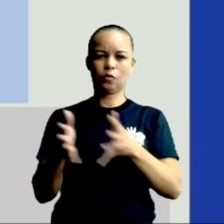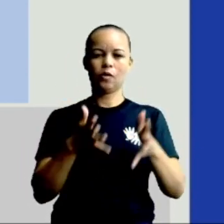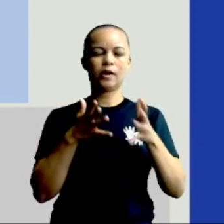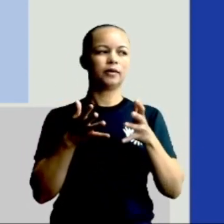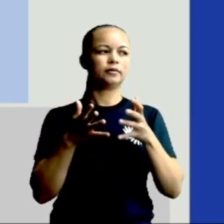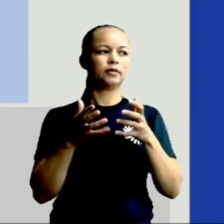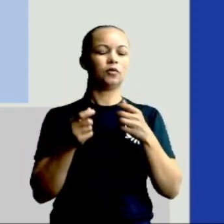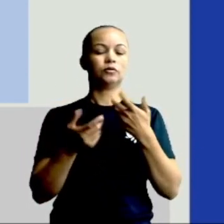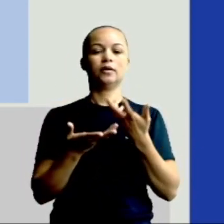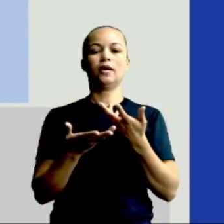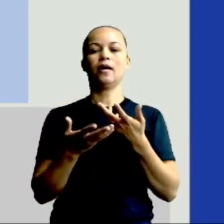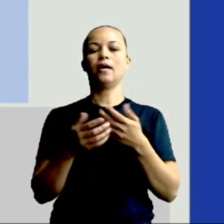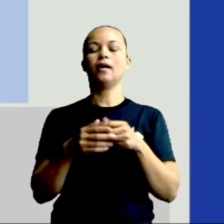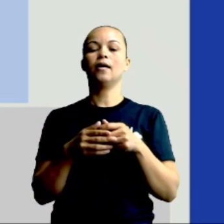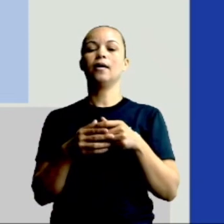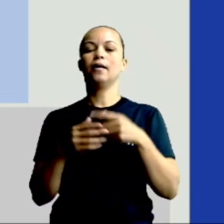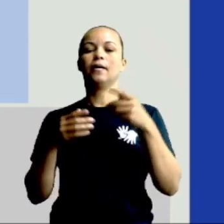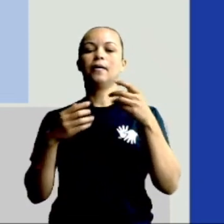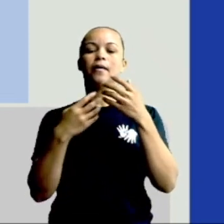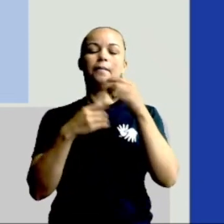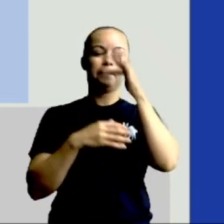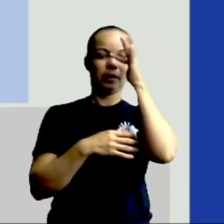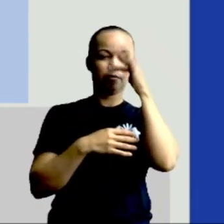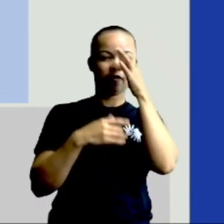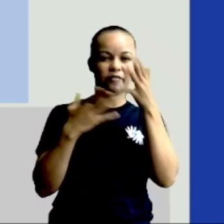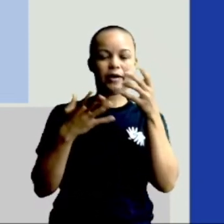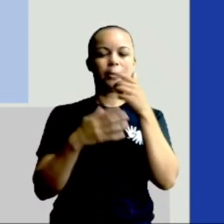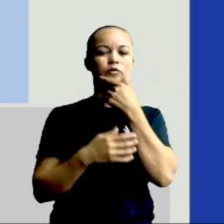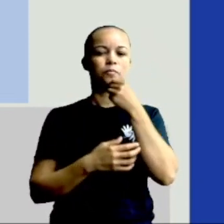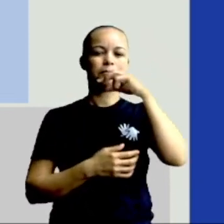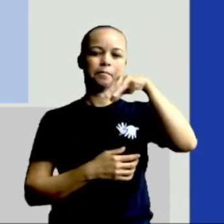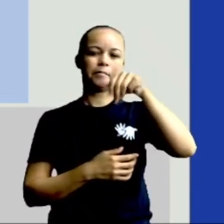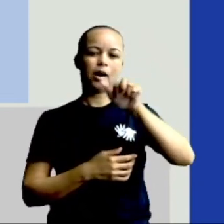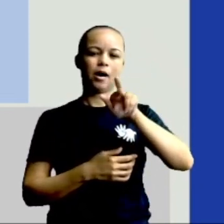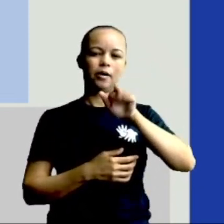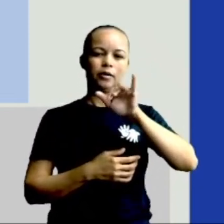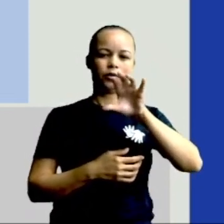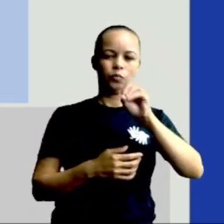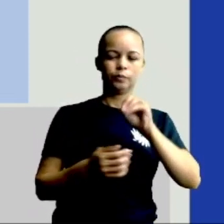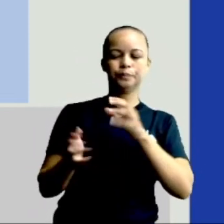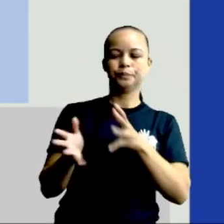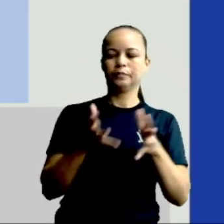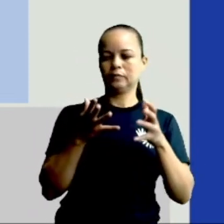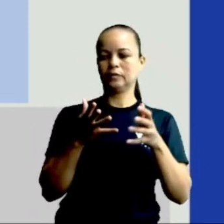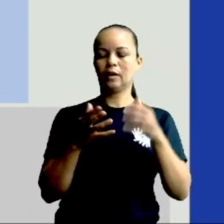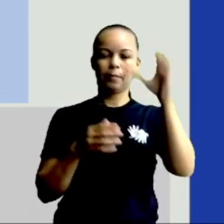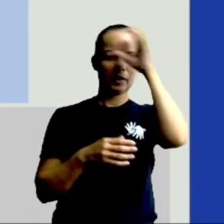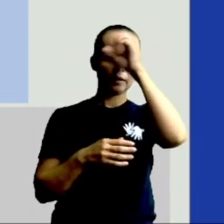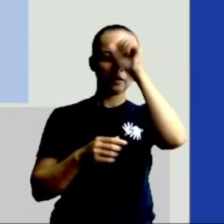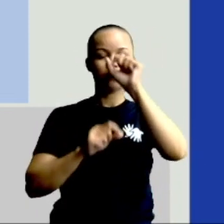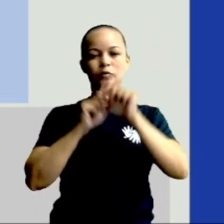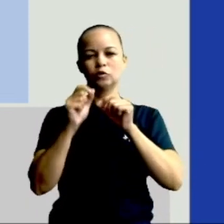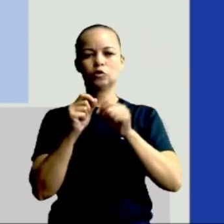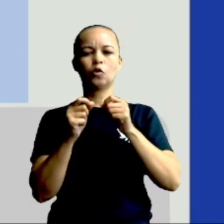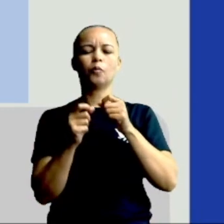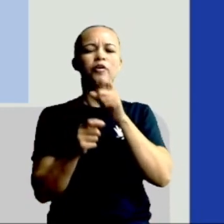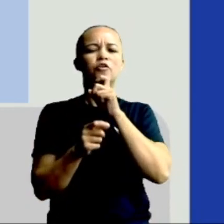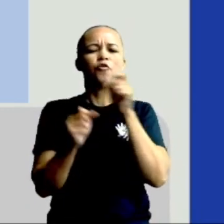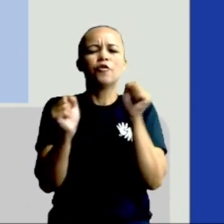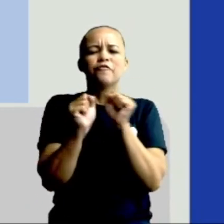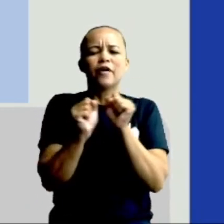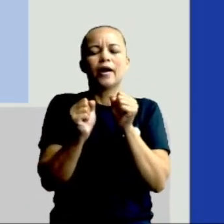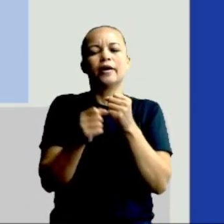da Primavera, de Mário Quintana. Aprendemos um pouco sobre solstícios, né, de inverno e verão,